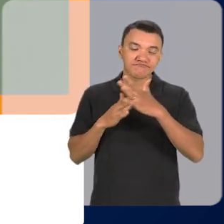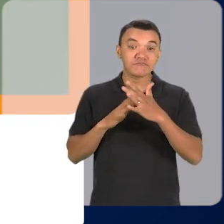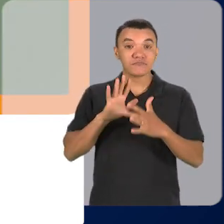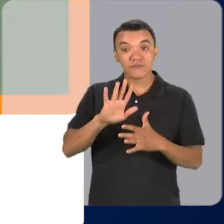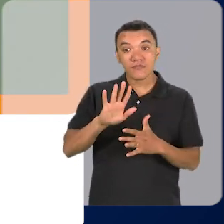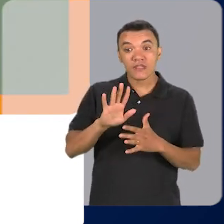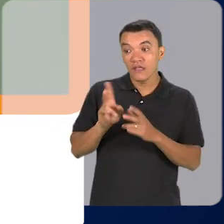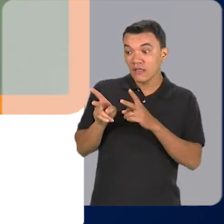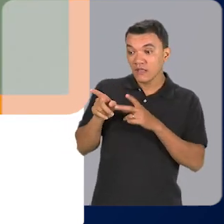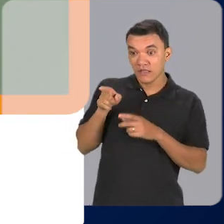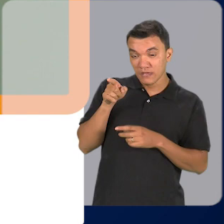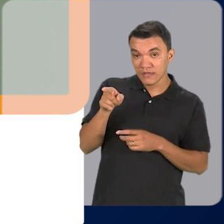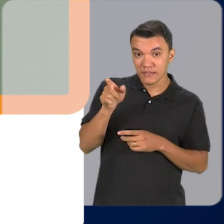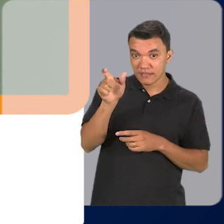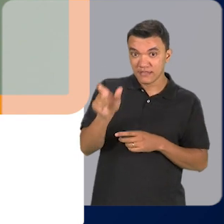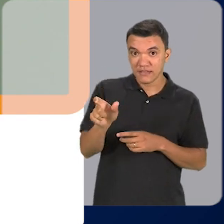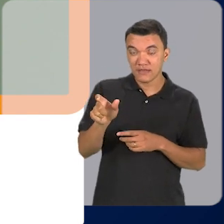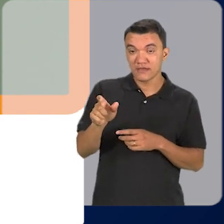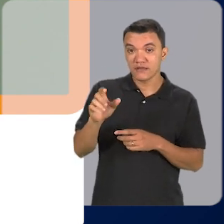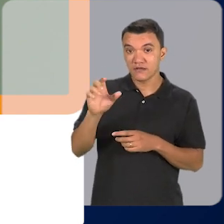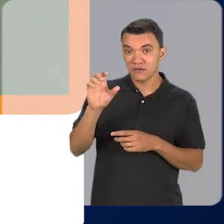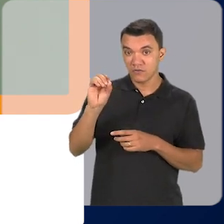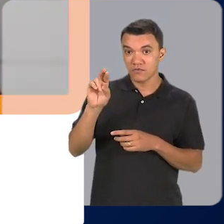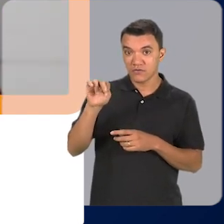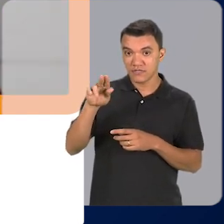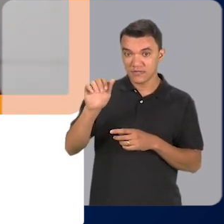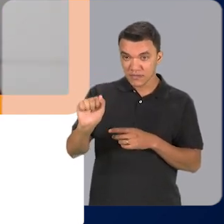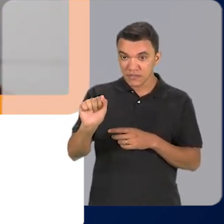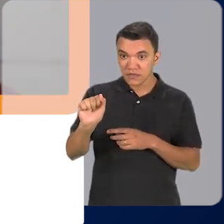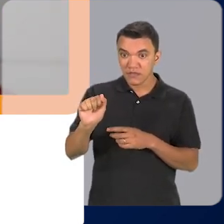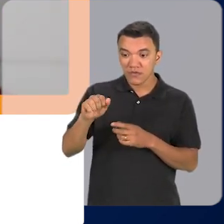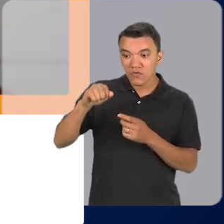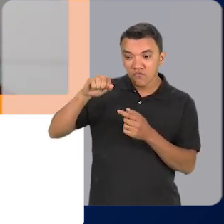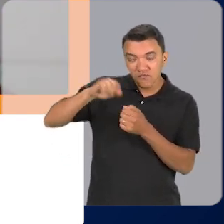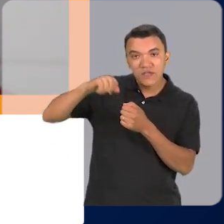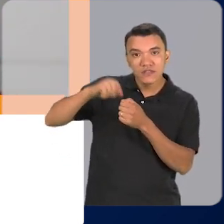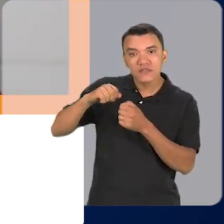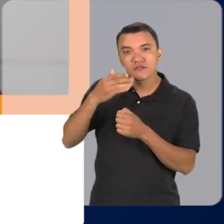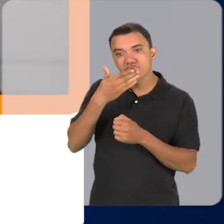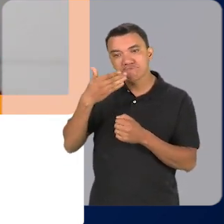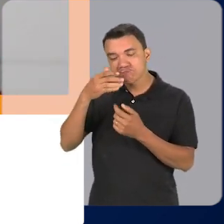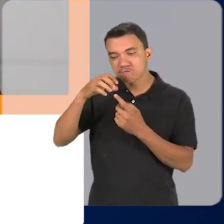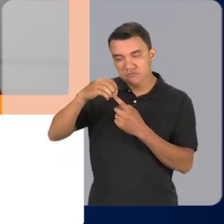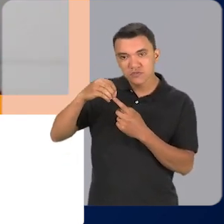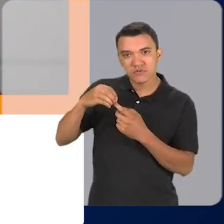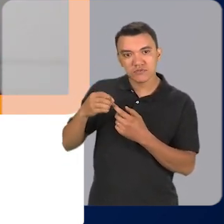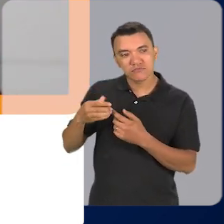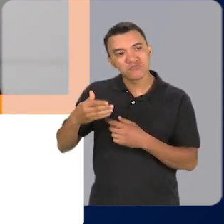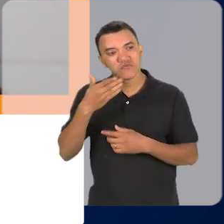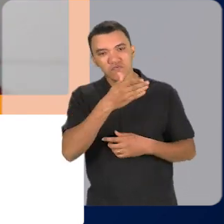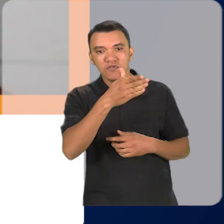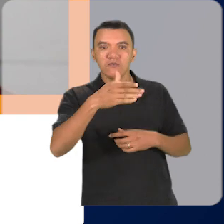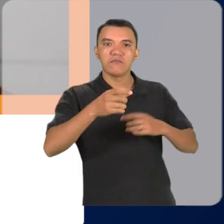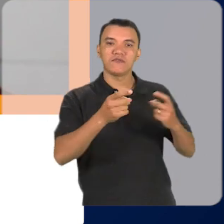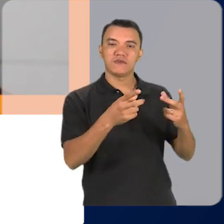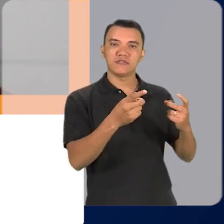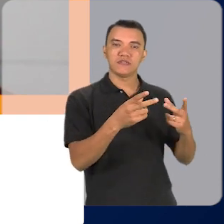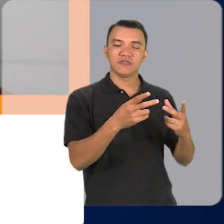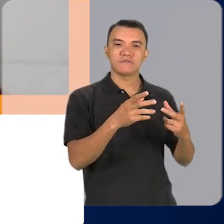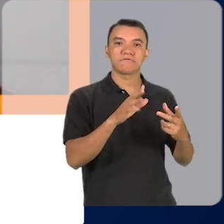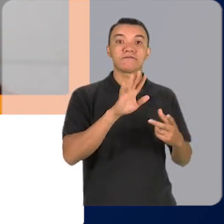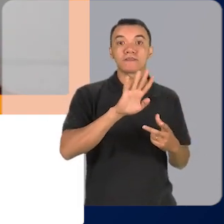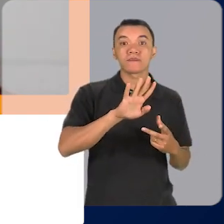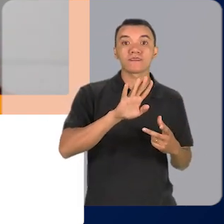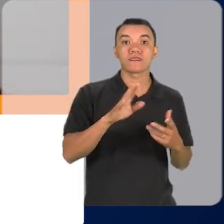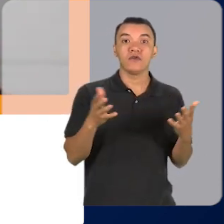pirulito e saiu para vender. Né? Hoje, os pregoeiros que nós temos, eles